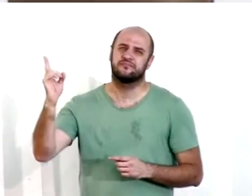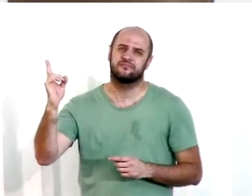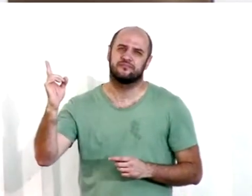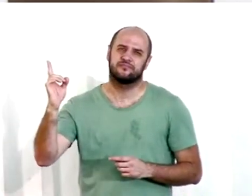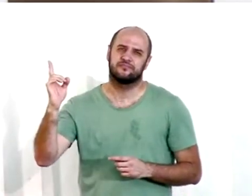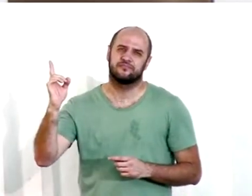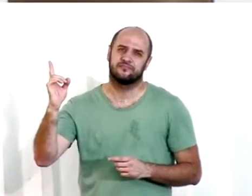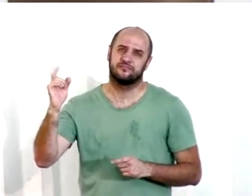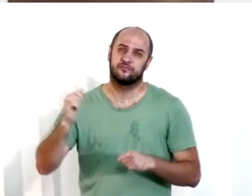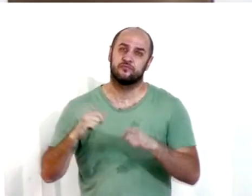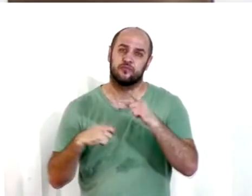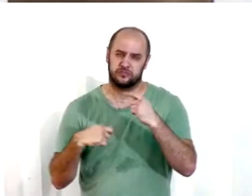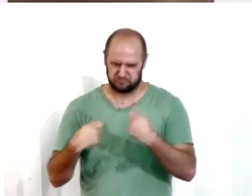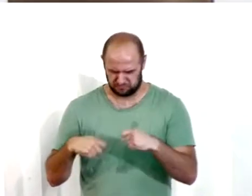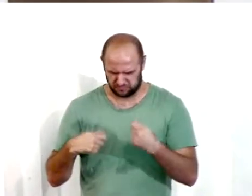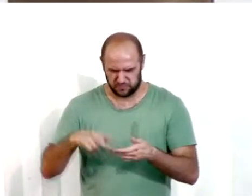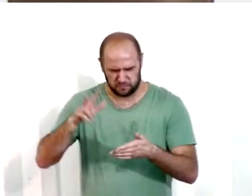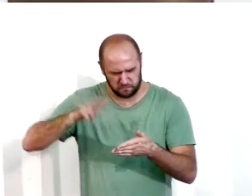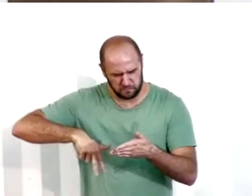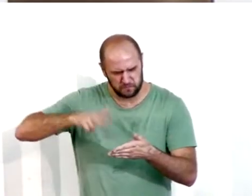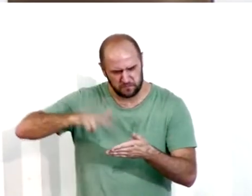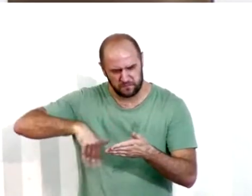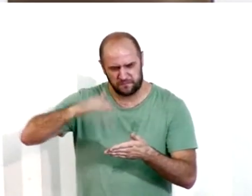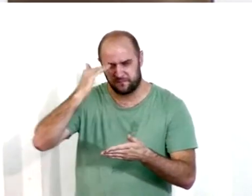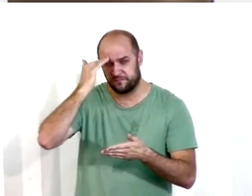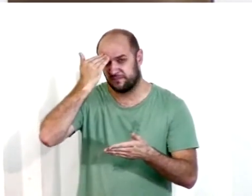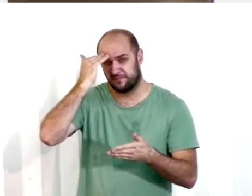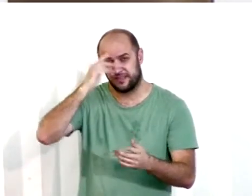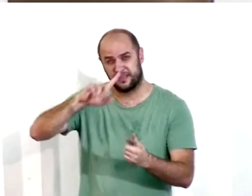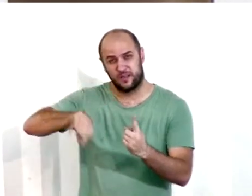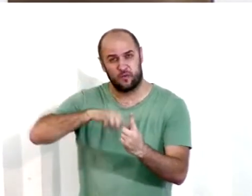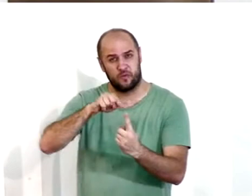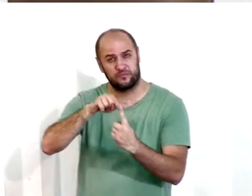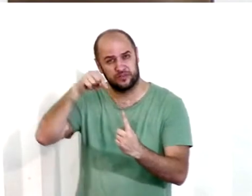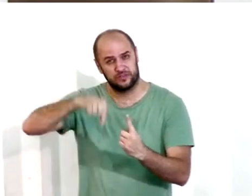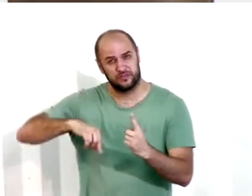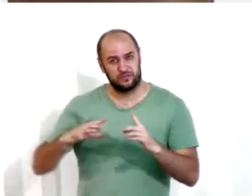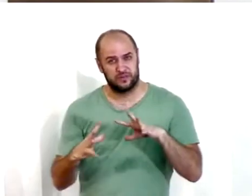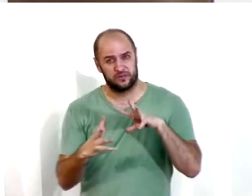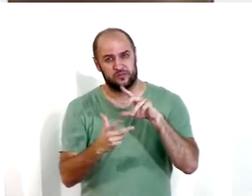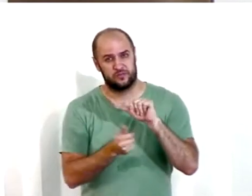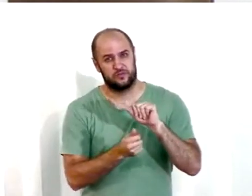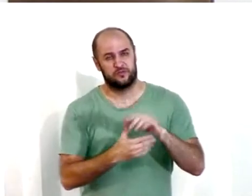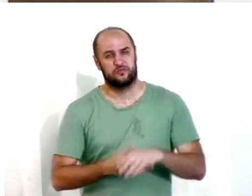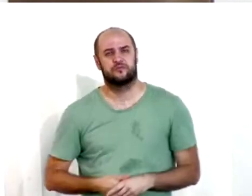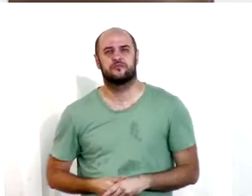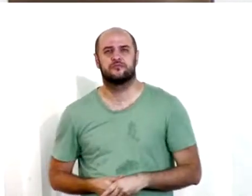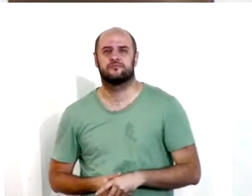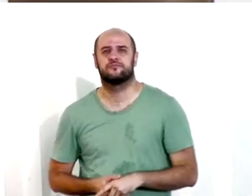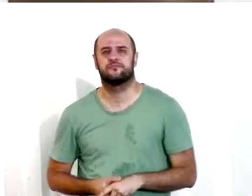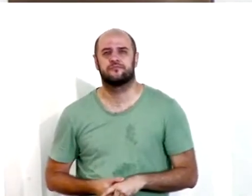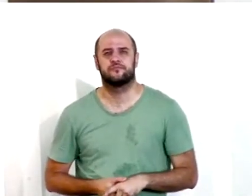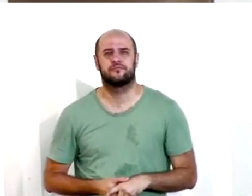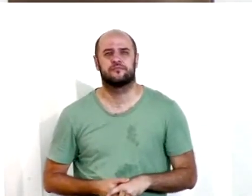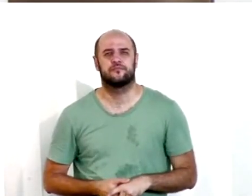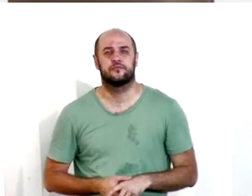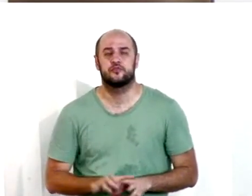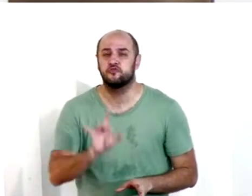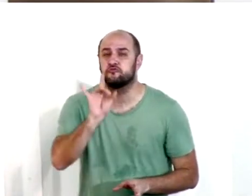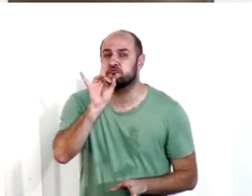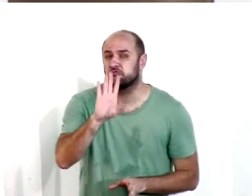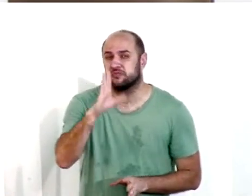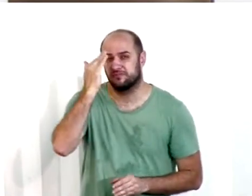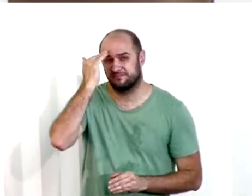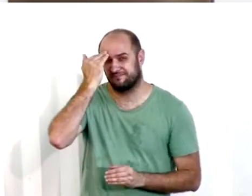tem problema para entender qual é o teu propósito neste mundo. Porque só faz sentido quando